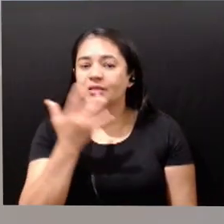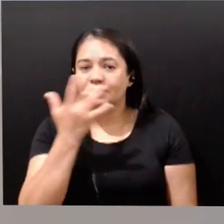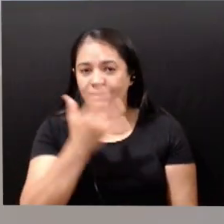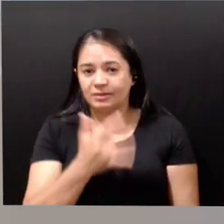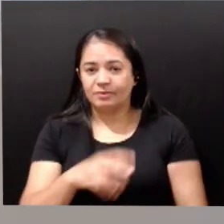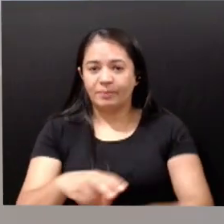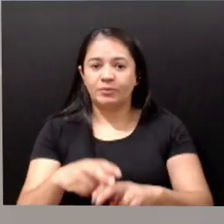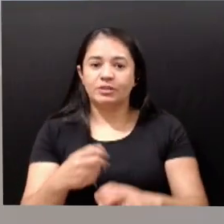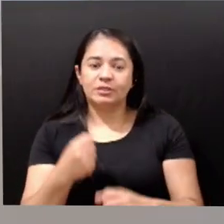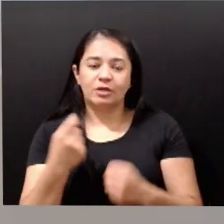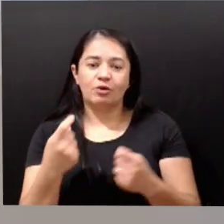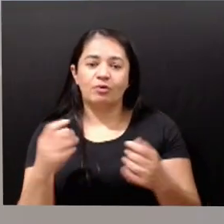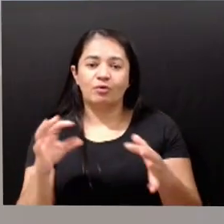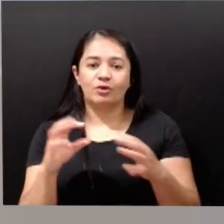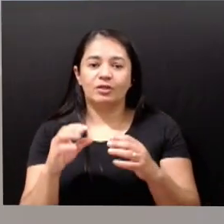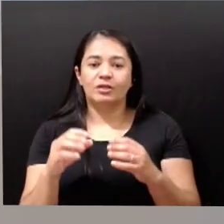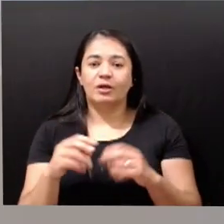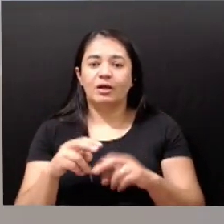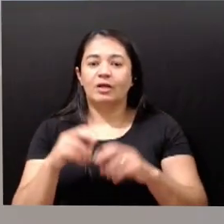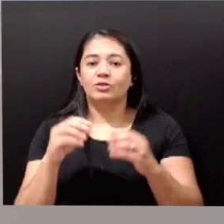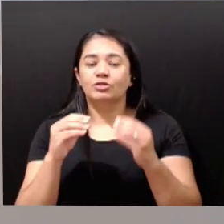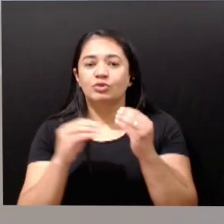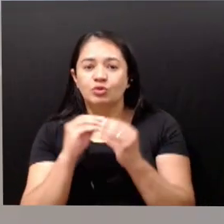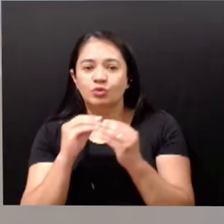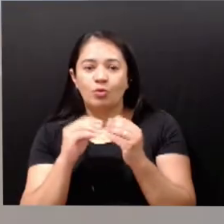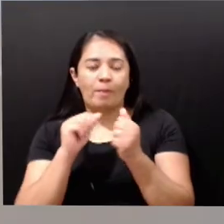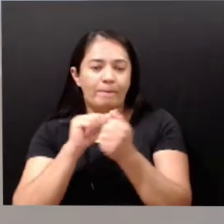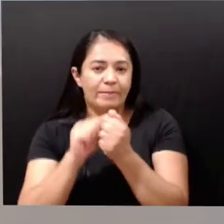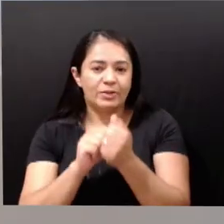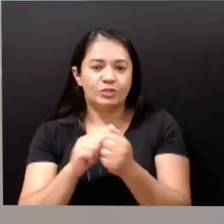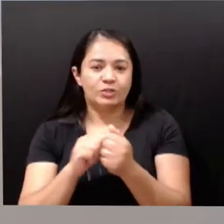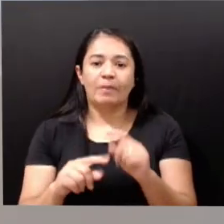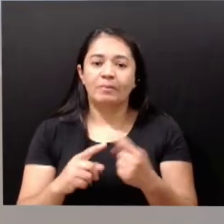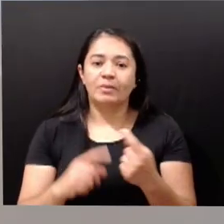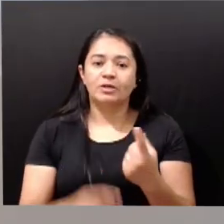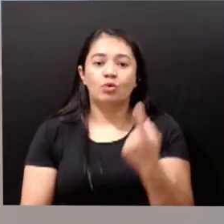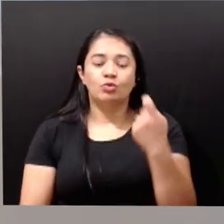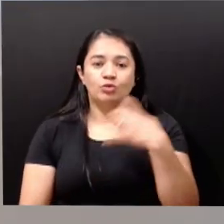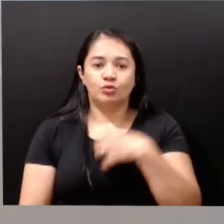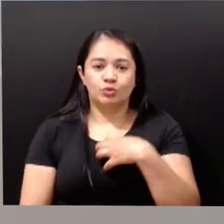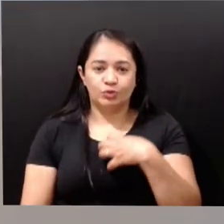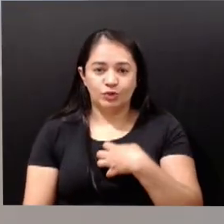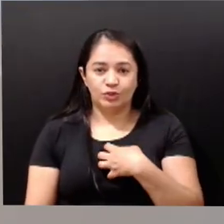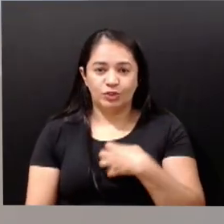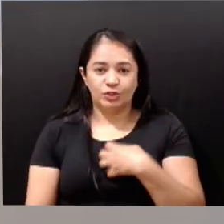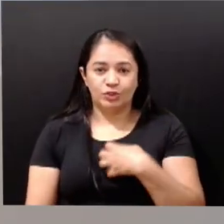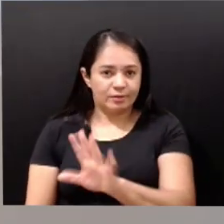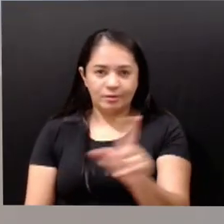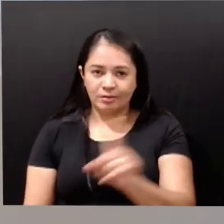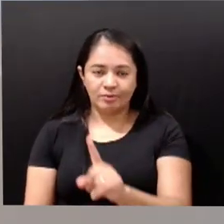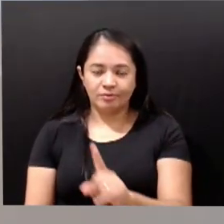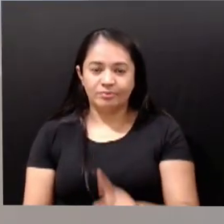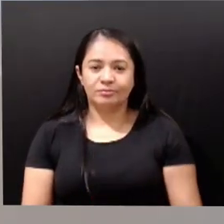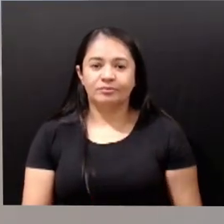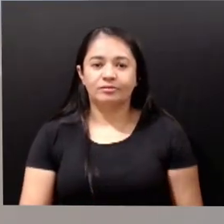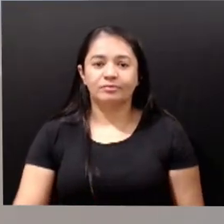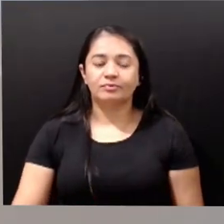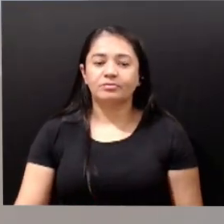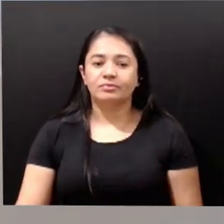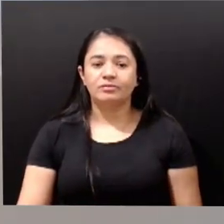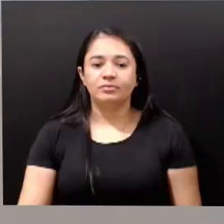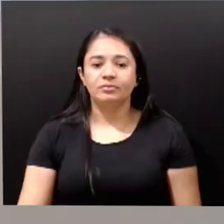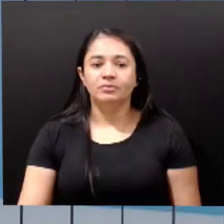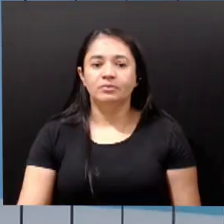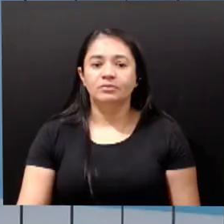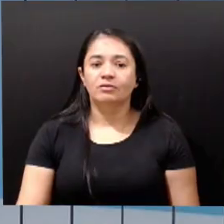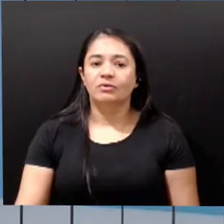É por isso que muito se associa com a ocorrência do beijo, mas não é, naturalmente, a única forma de transmissão dessa infecção. Falando então,